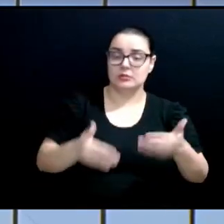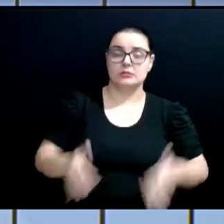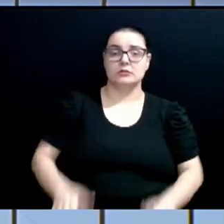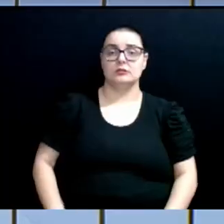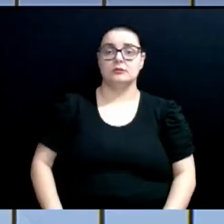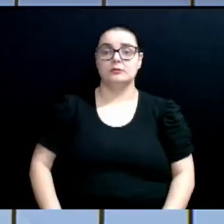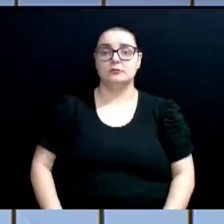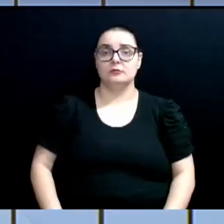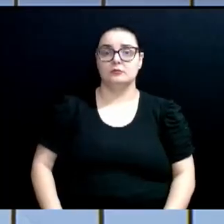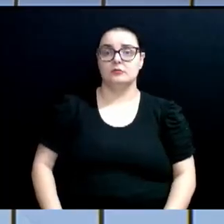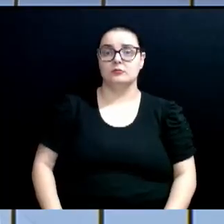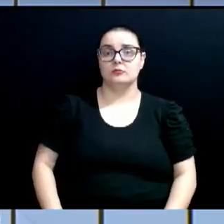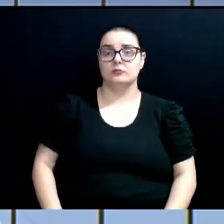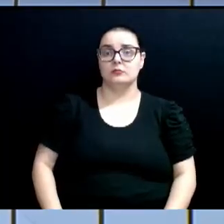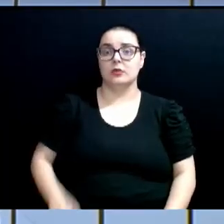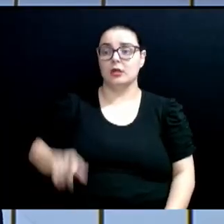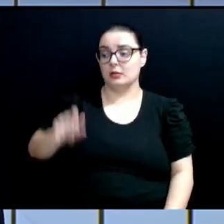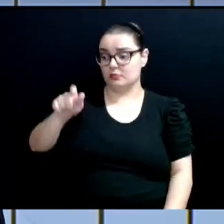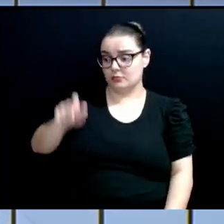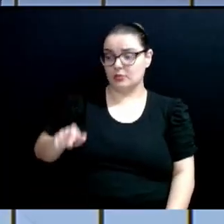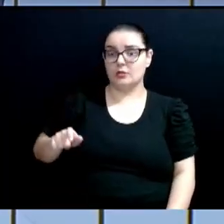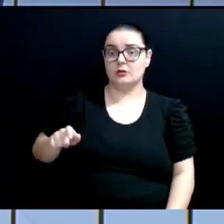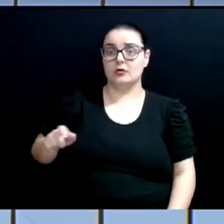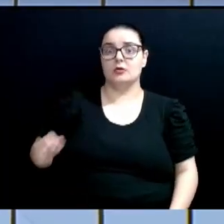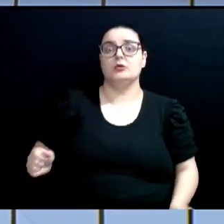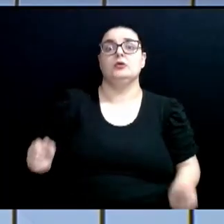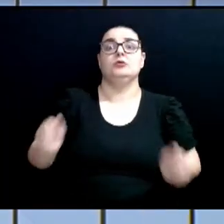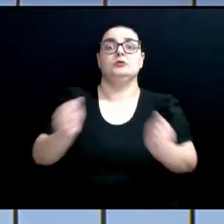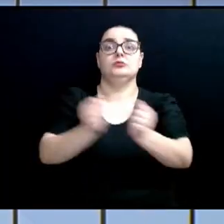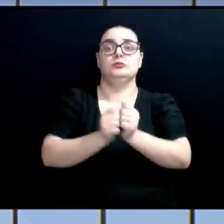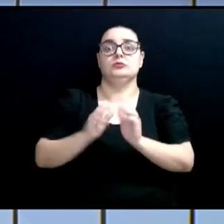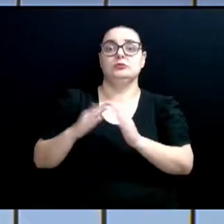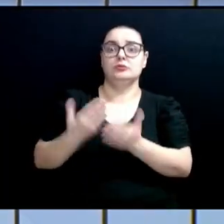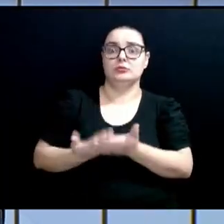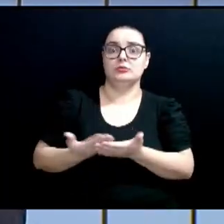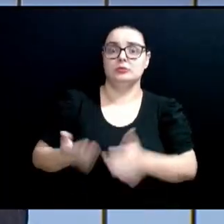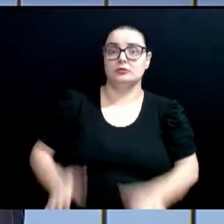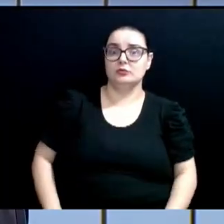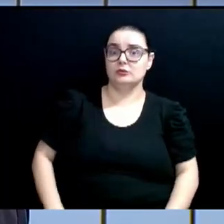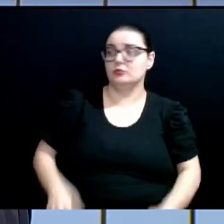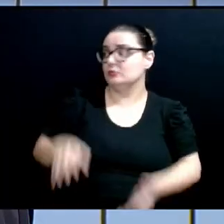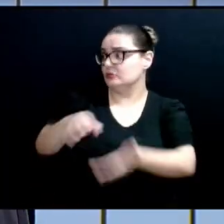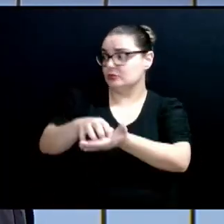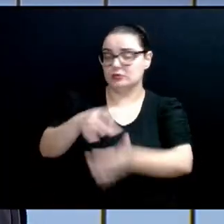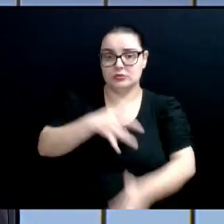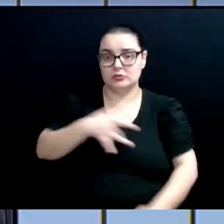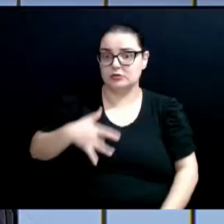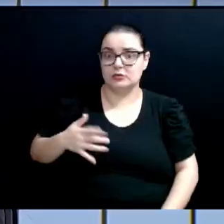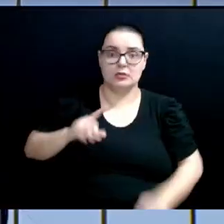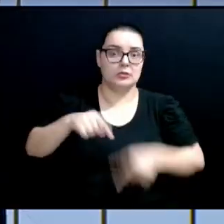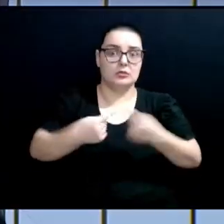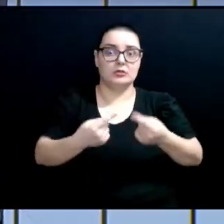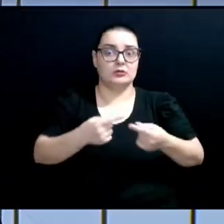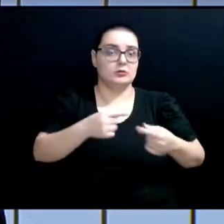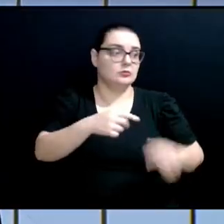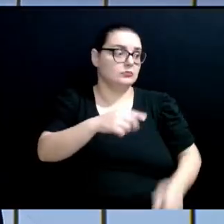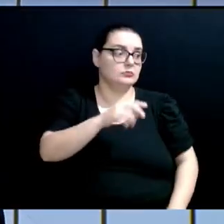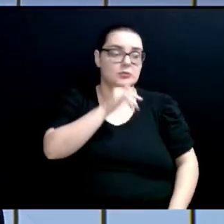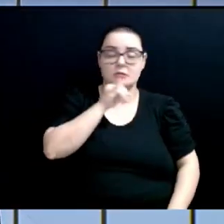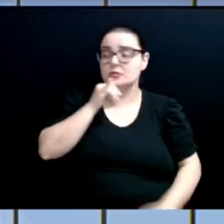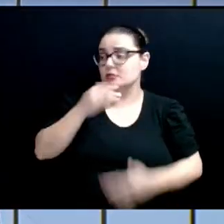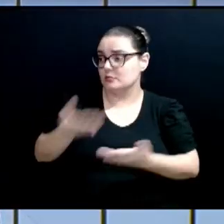Afinal, é aquela pessoa que está próxima àquela escola, àquele centro de saúde, entre outras hipóteses, é que tem